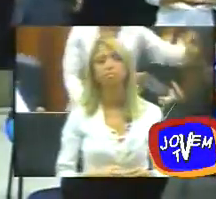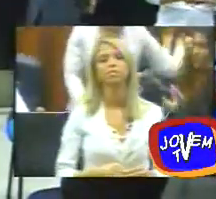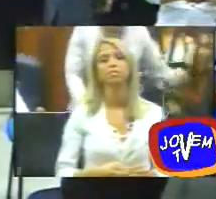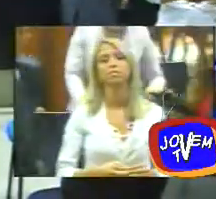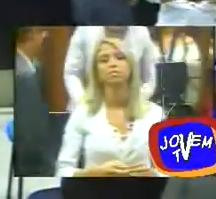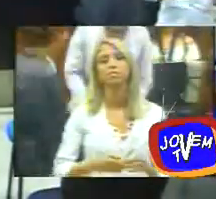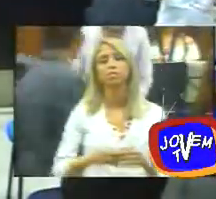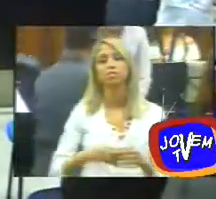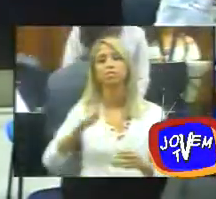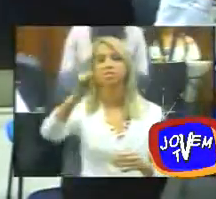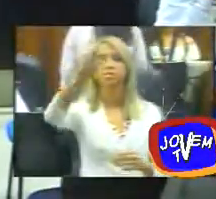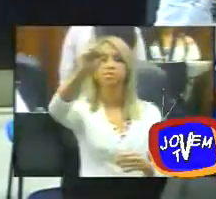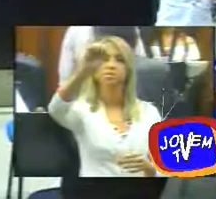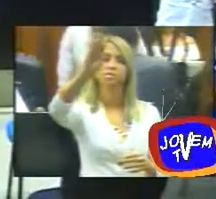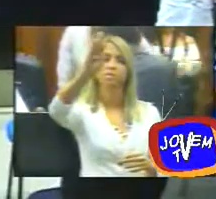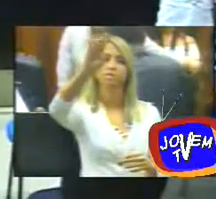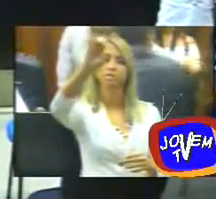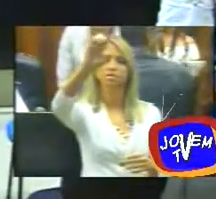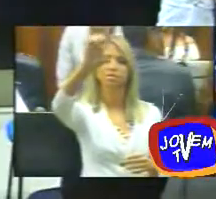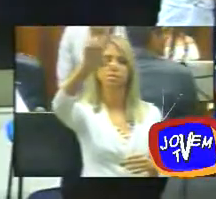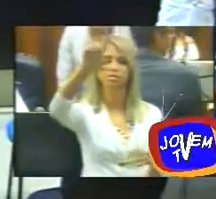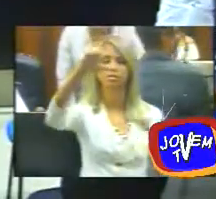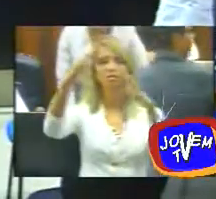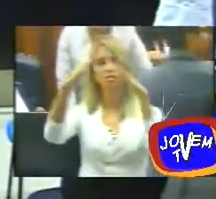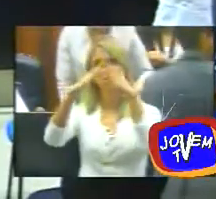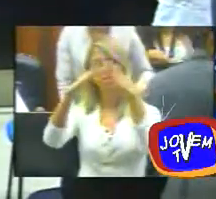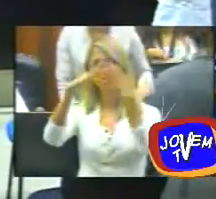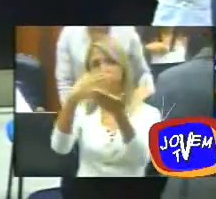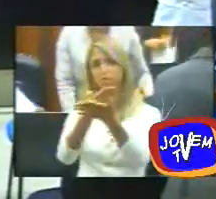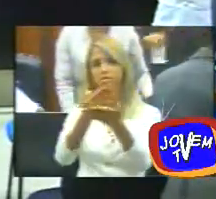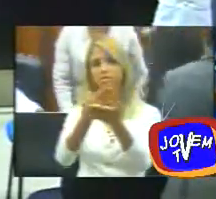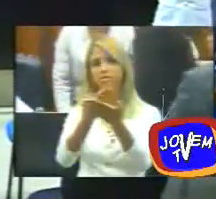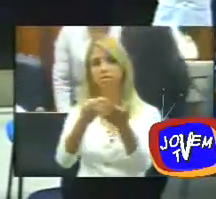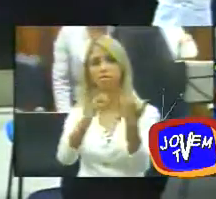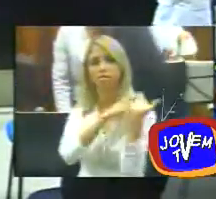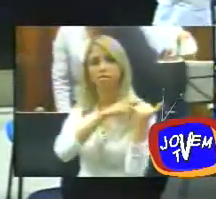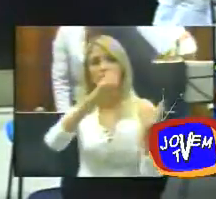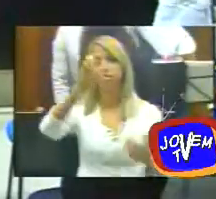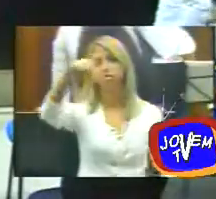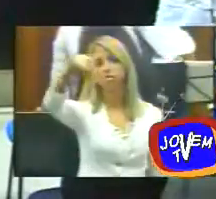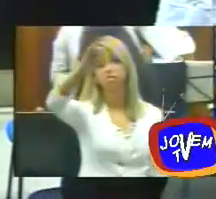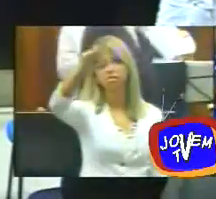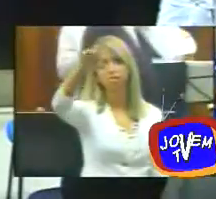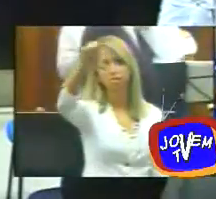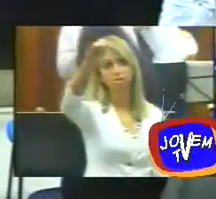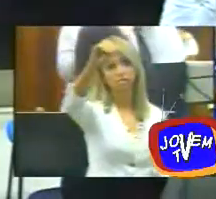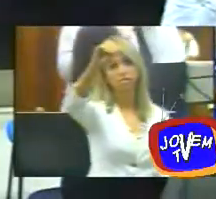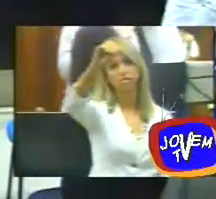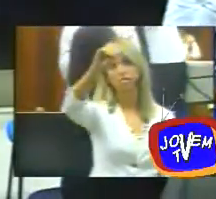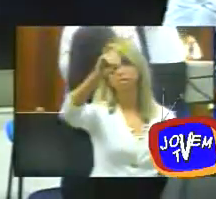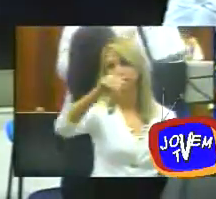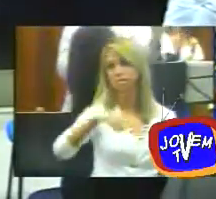Gabriel Almeida Rodrigues, Escola Agrícola Municipal Nilo Batista.